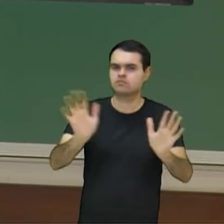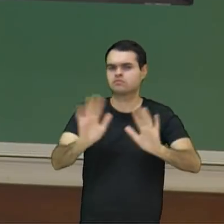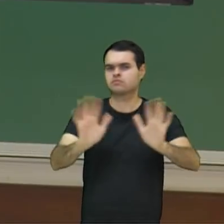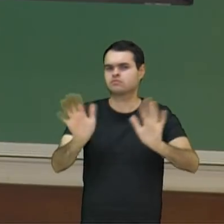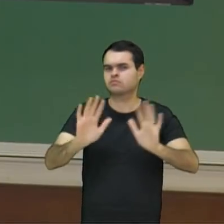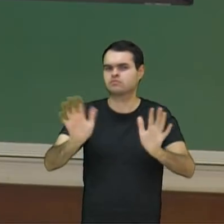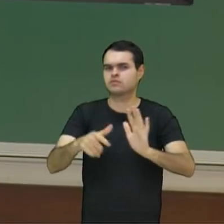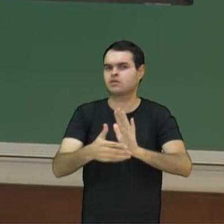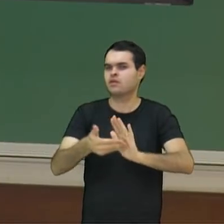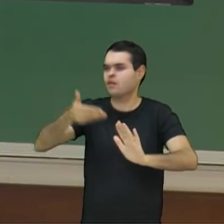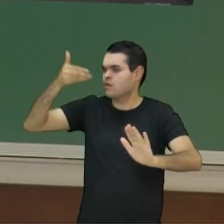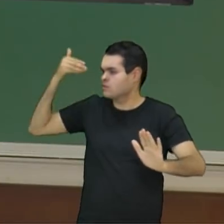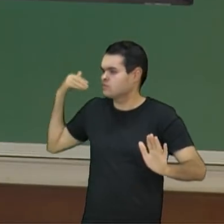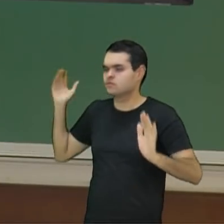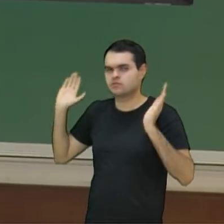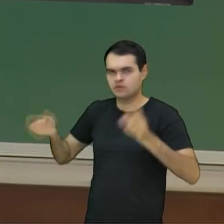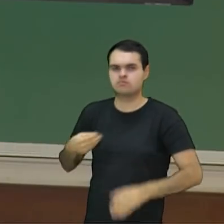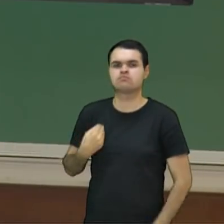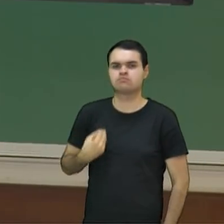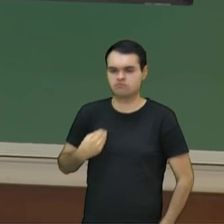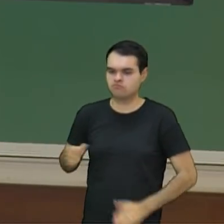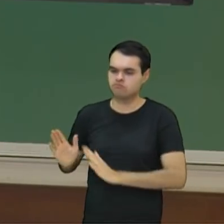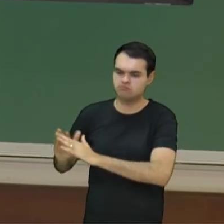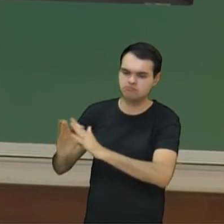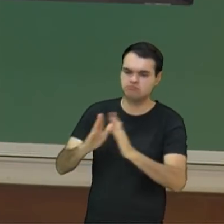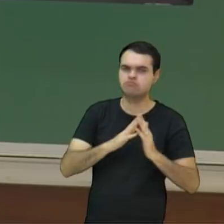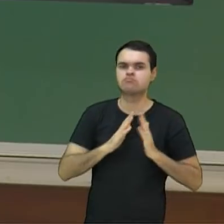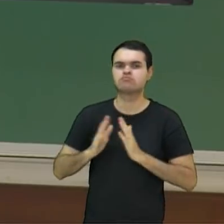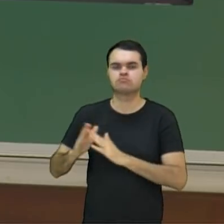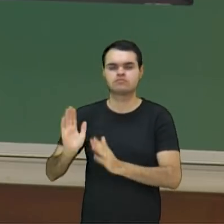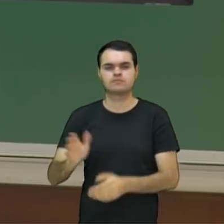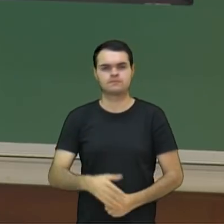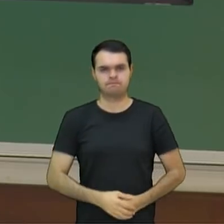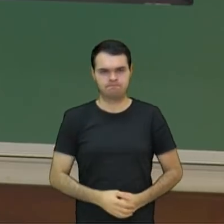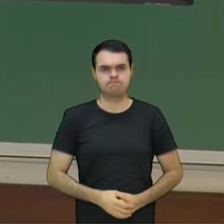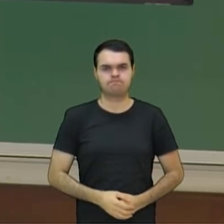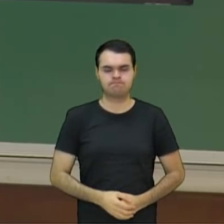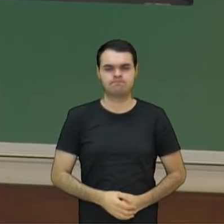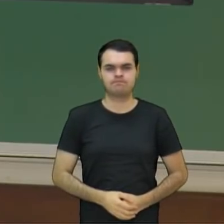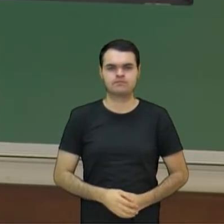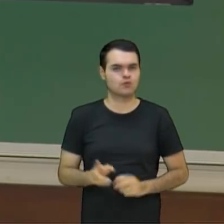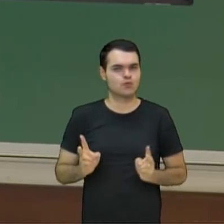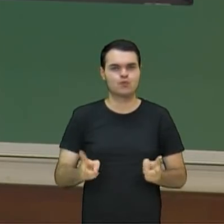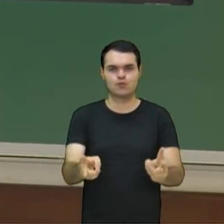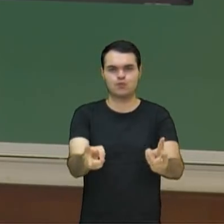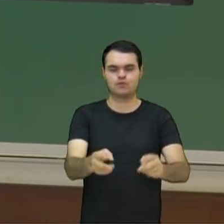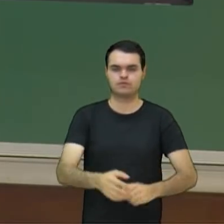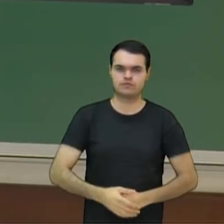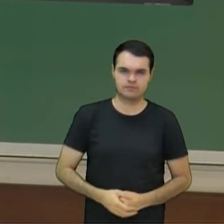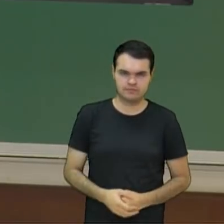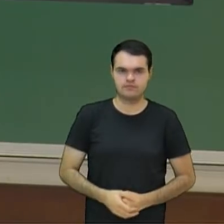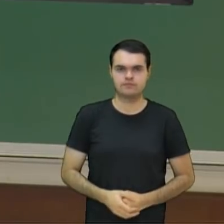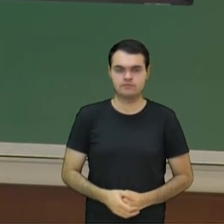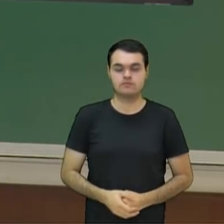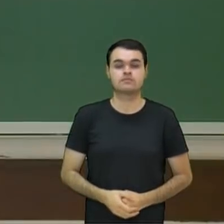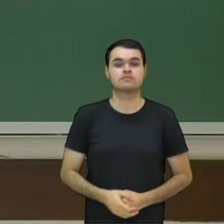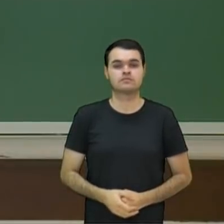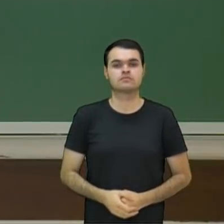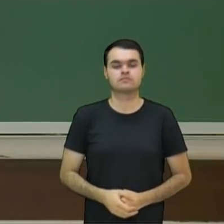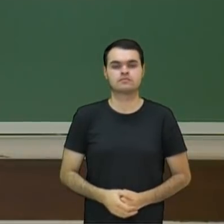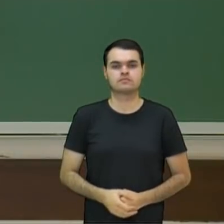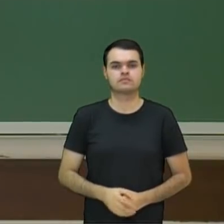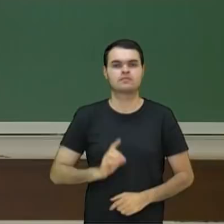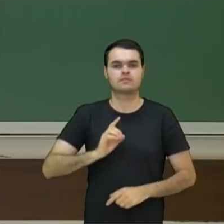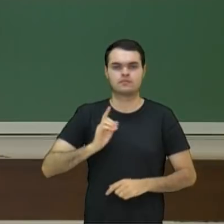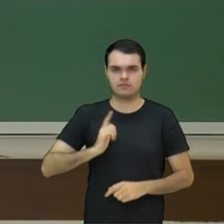verdade, nós já tínhamos ali estes grupos fazendo parte, ok? Continuando lá. Aí, eu tinha